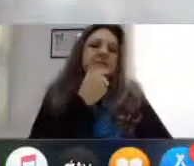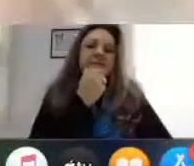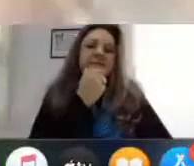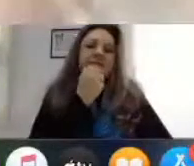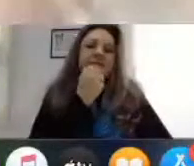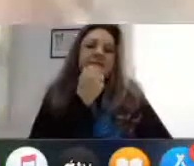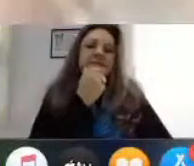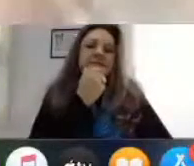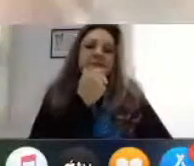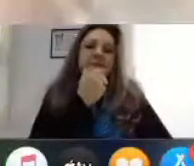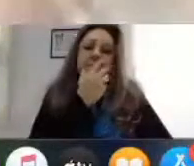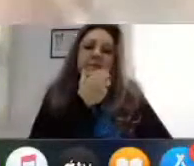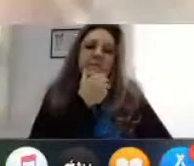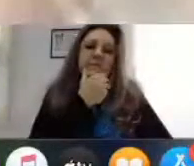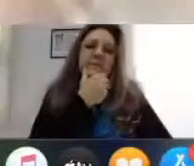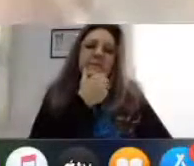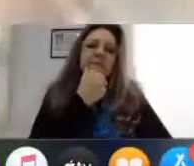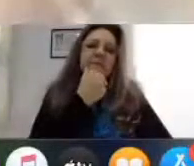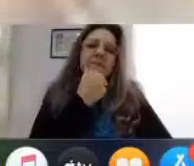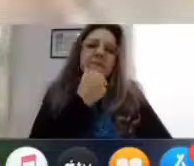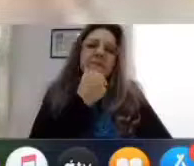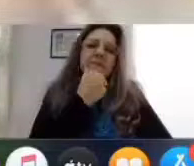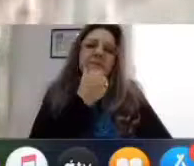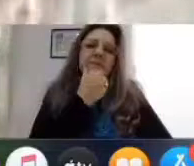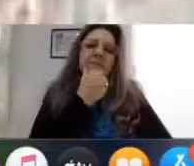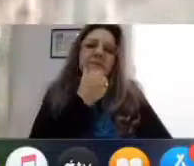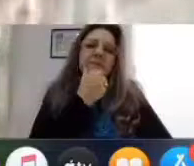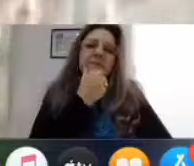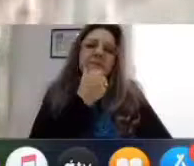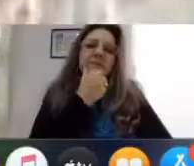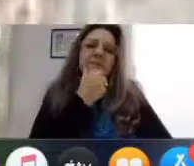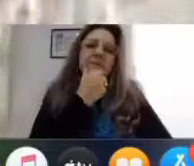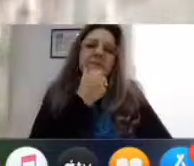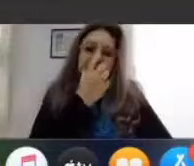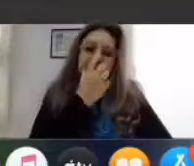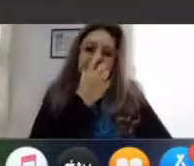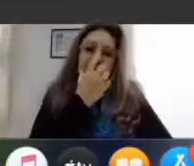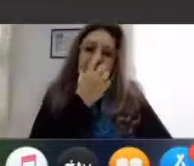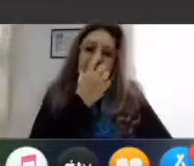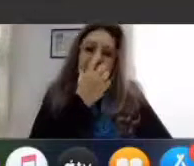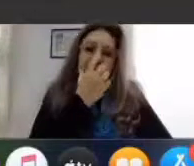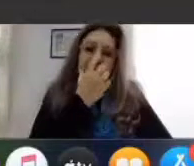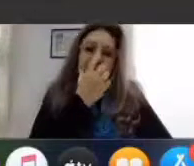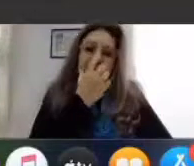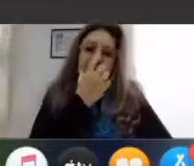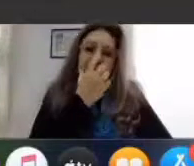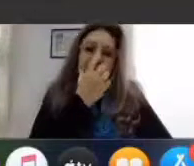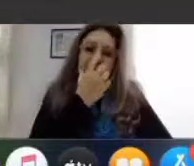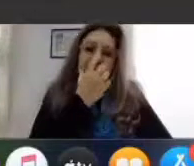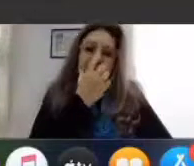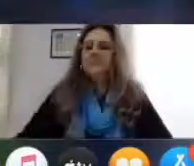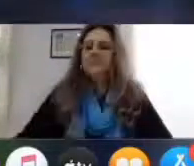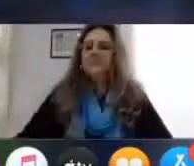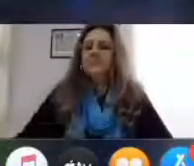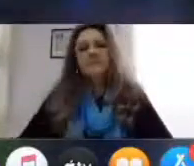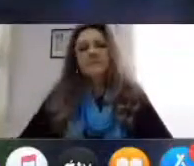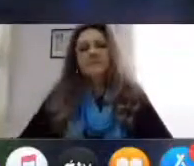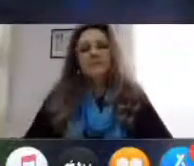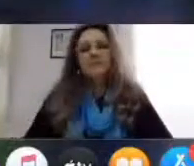o que tínhamos concordado com o Guilherme. Três temas que vão, digamos assim,